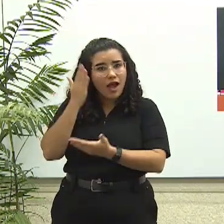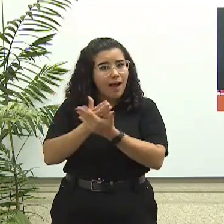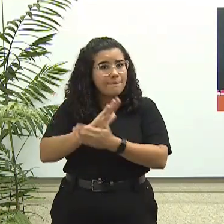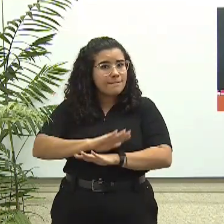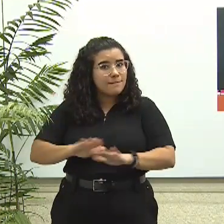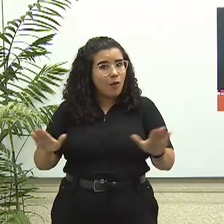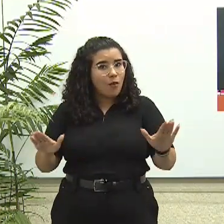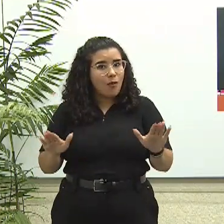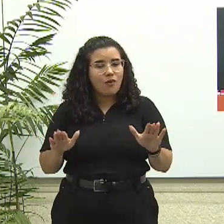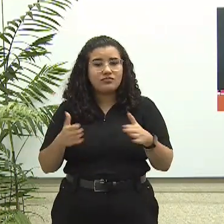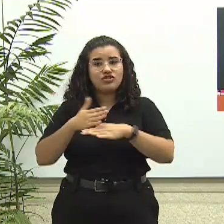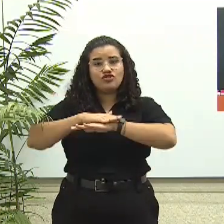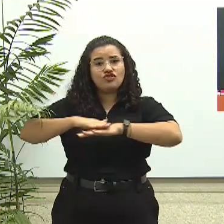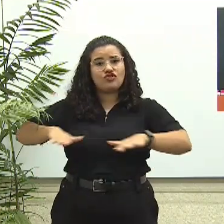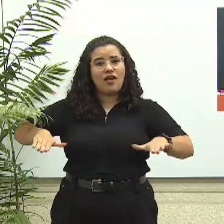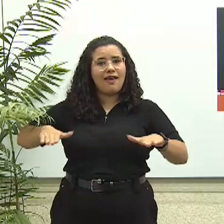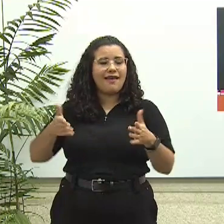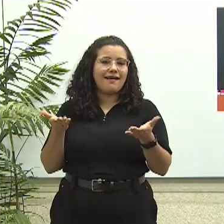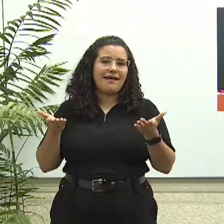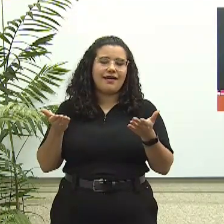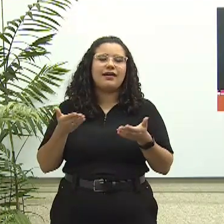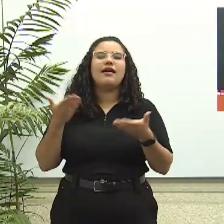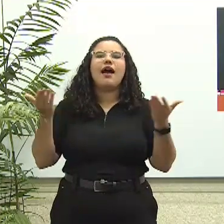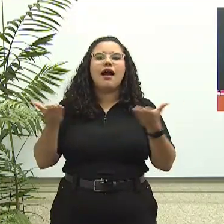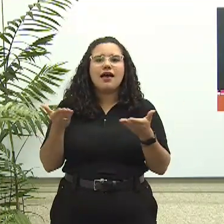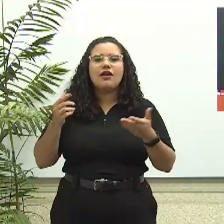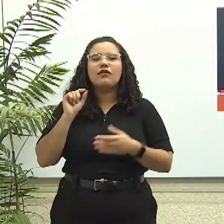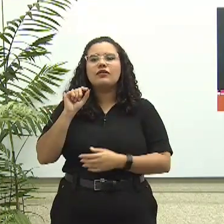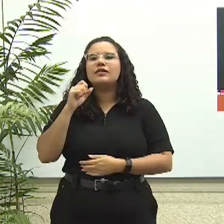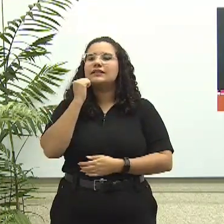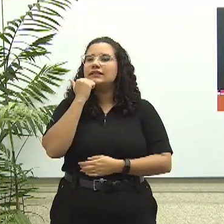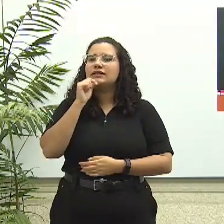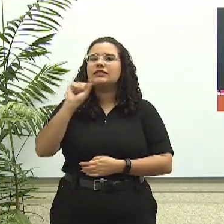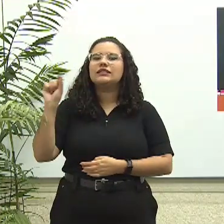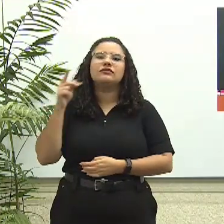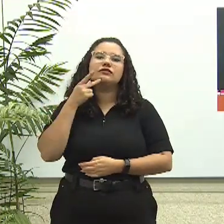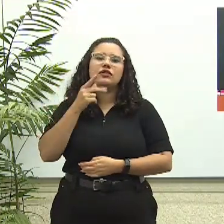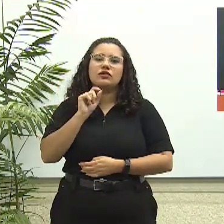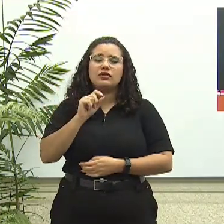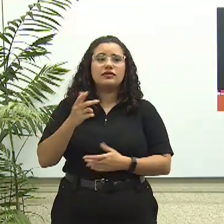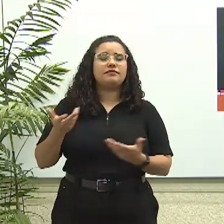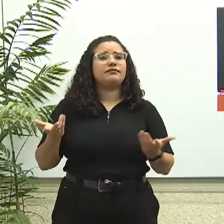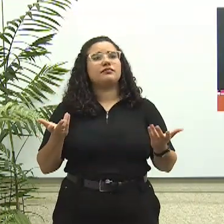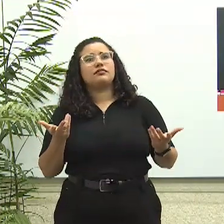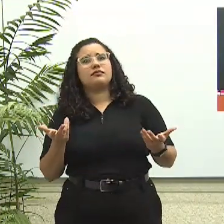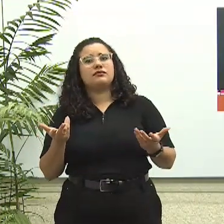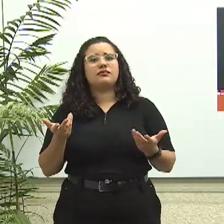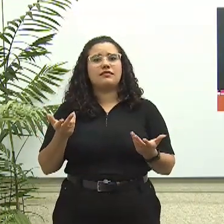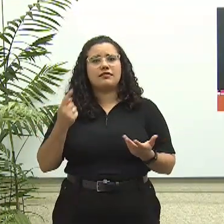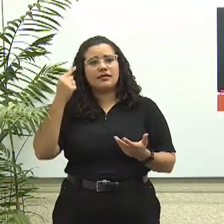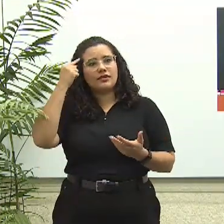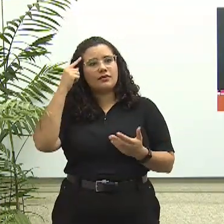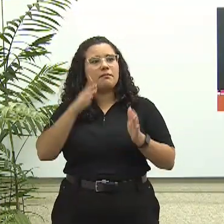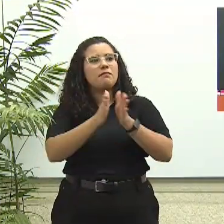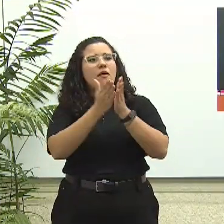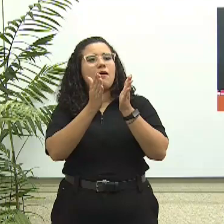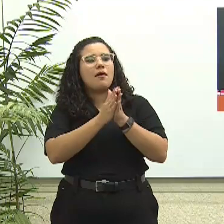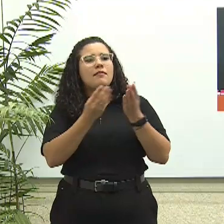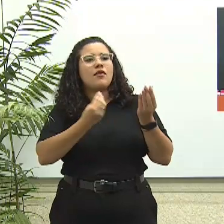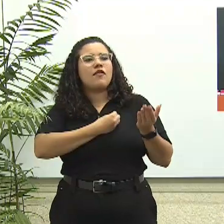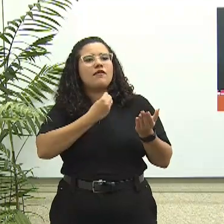acabou chega e aí logo os cientistas falaram pô não empobreço a